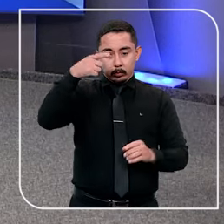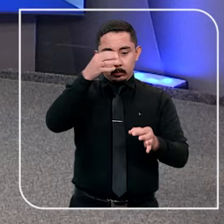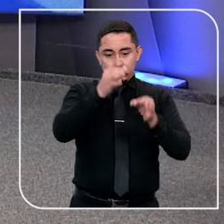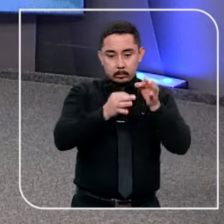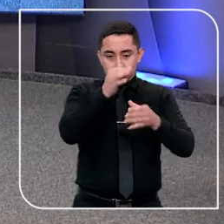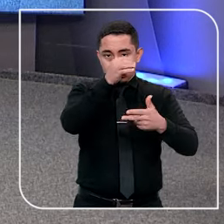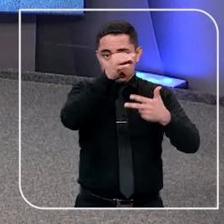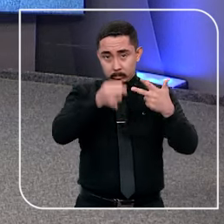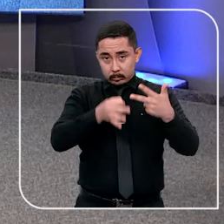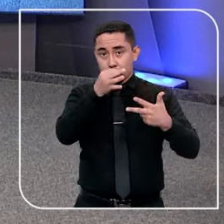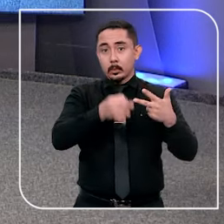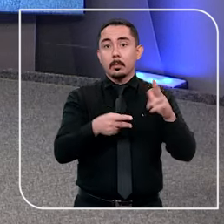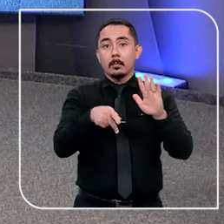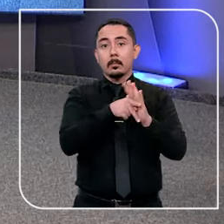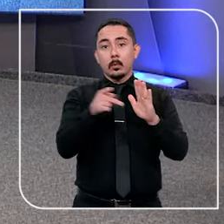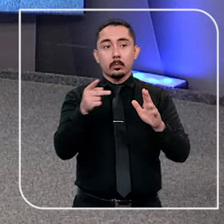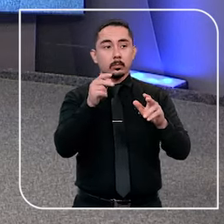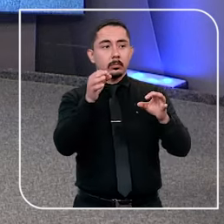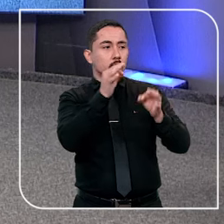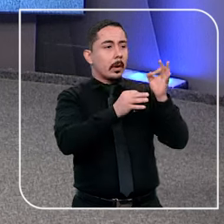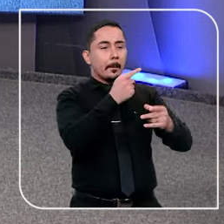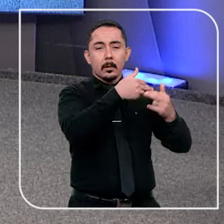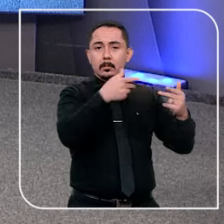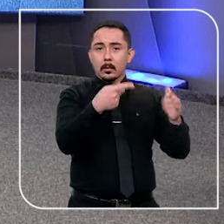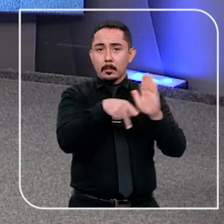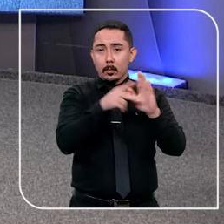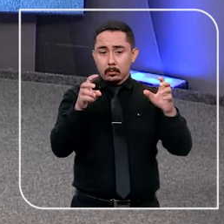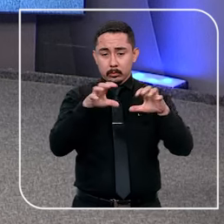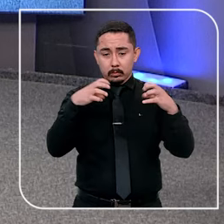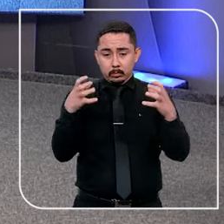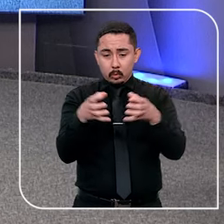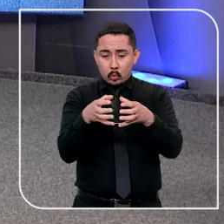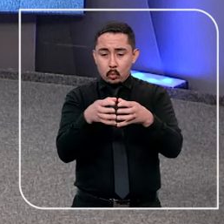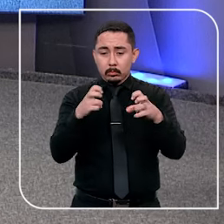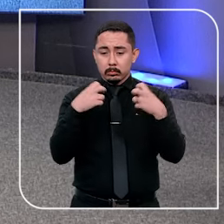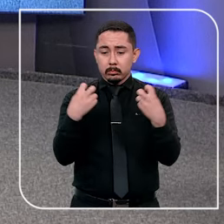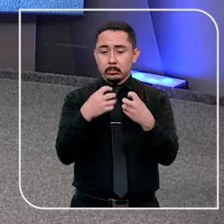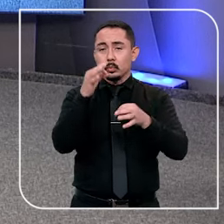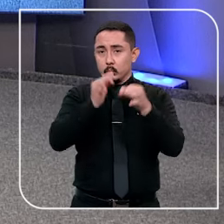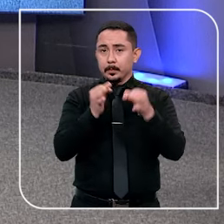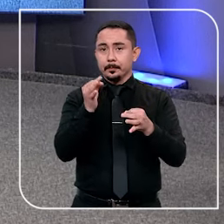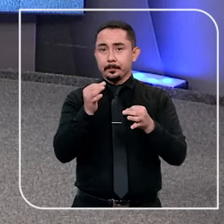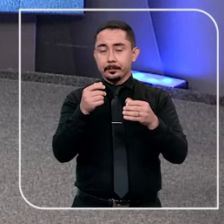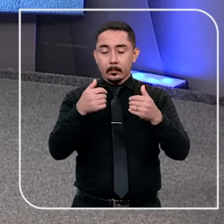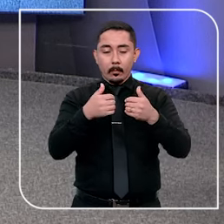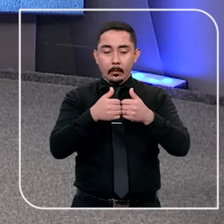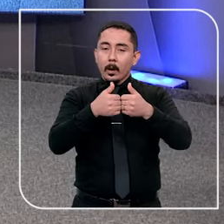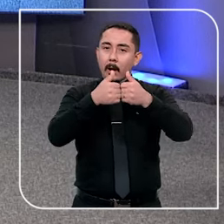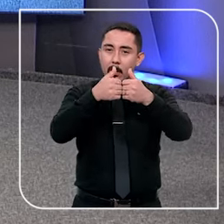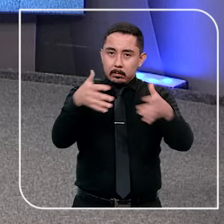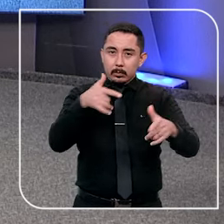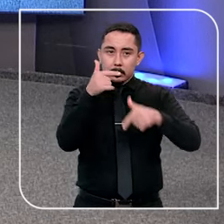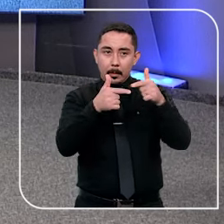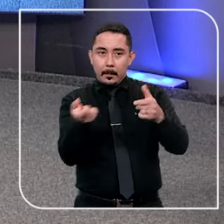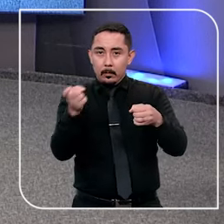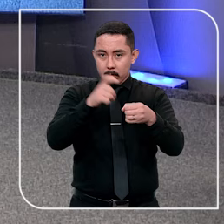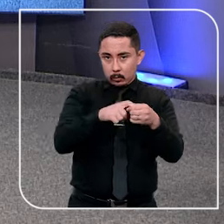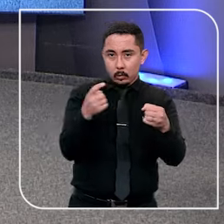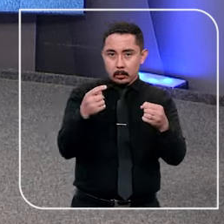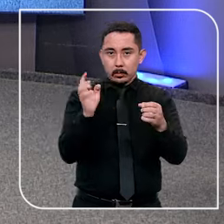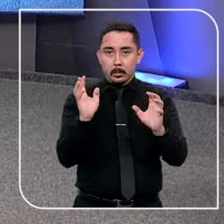judiciário com a volta dos julgamentos nos colegiados do Superior Tribunal de Justiça a sessão de retomada dos